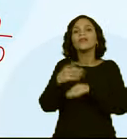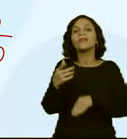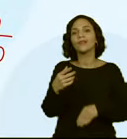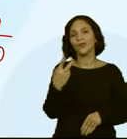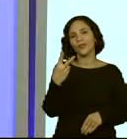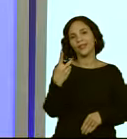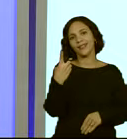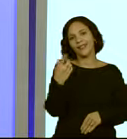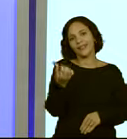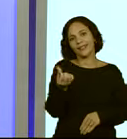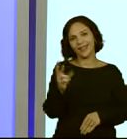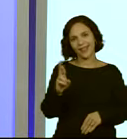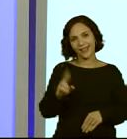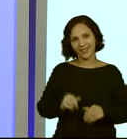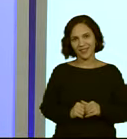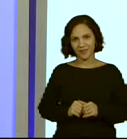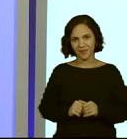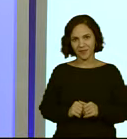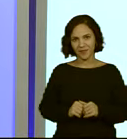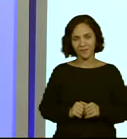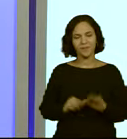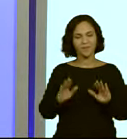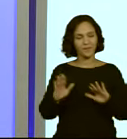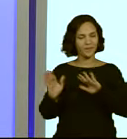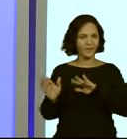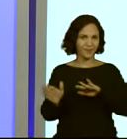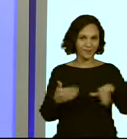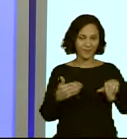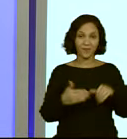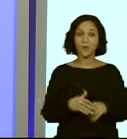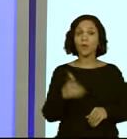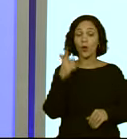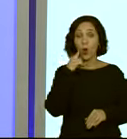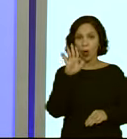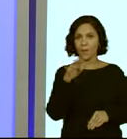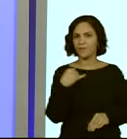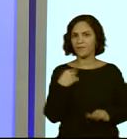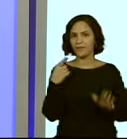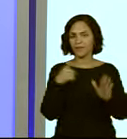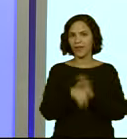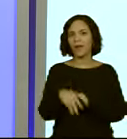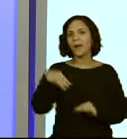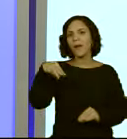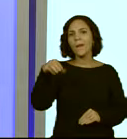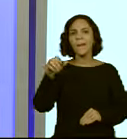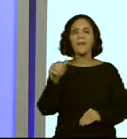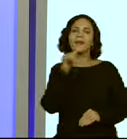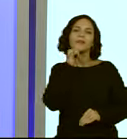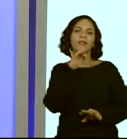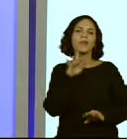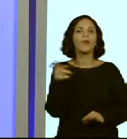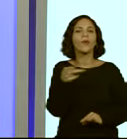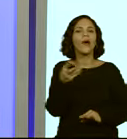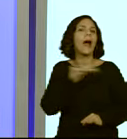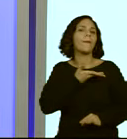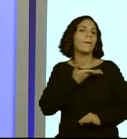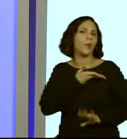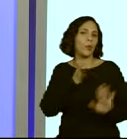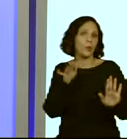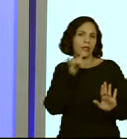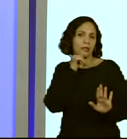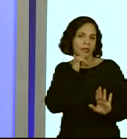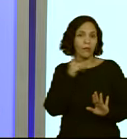ok aí a gente tem uma questão se a Maria e o Júlio vamos porque eles sejam